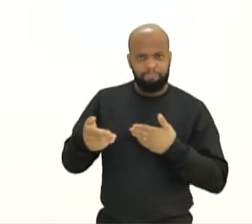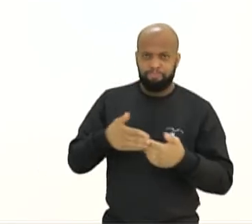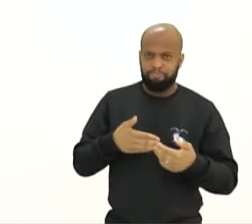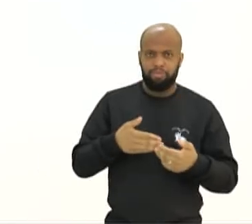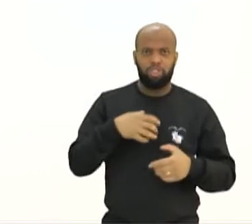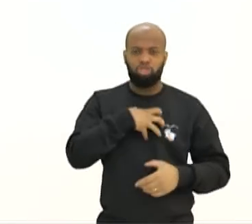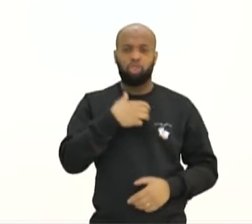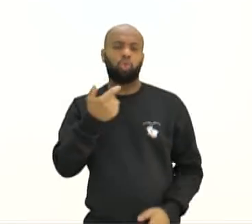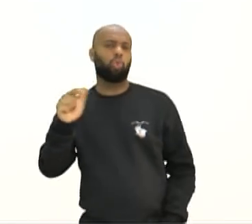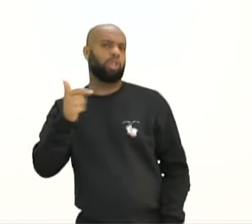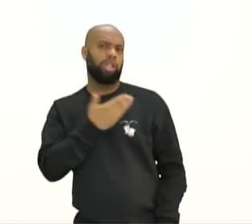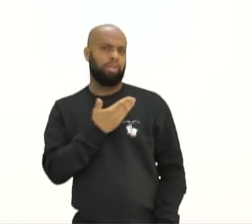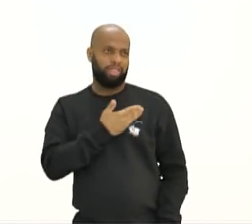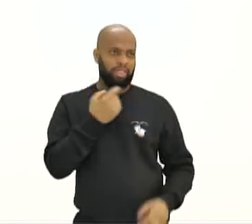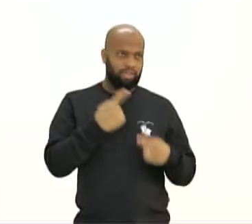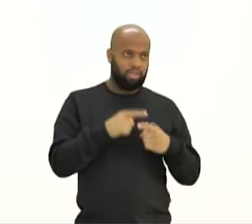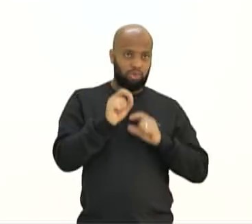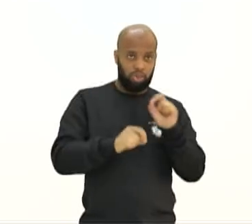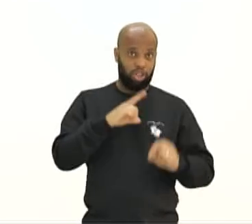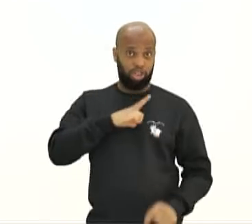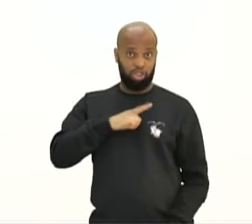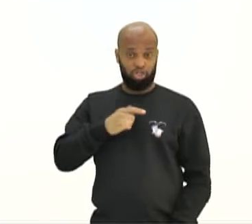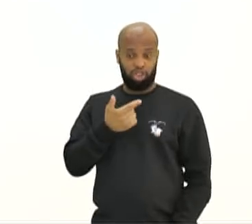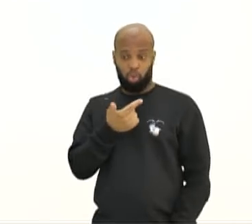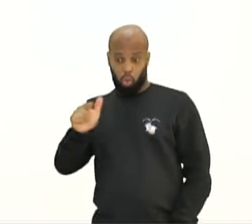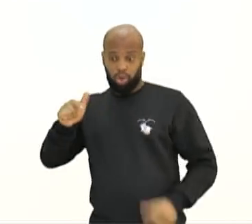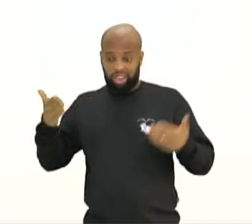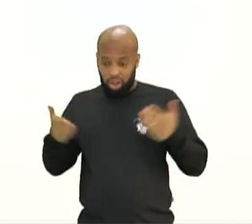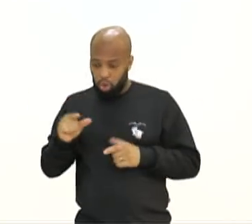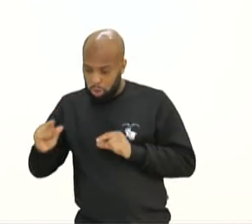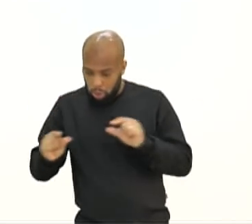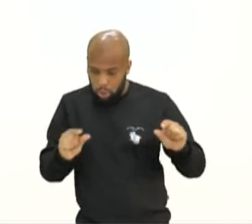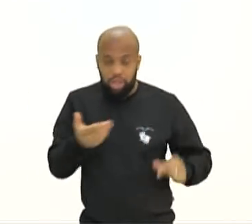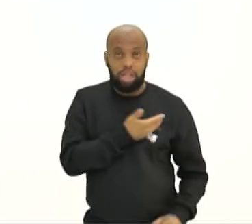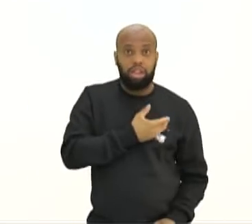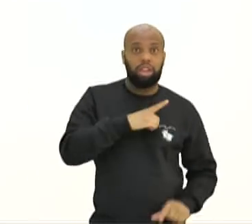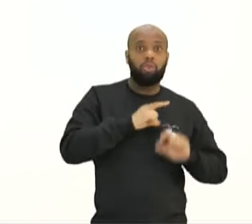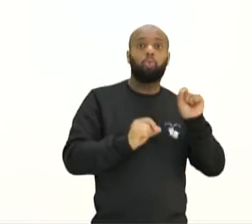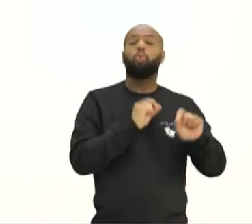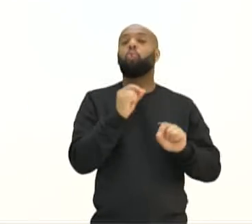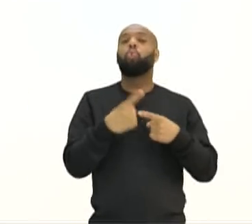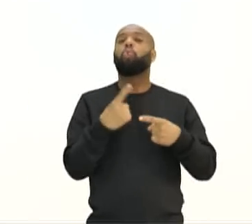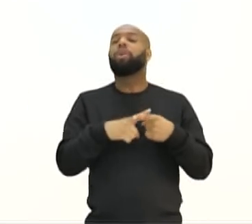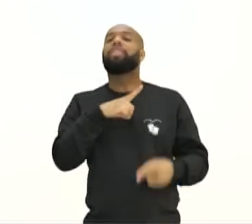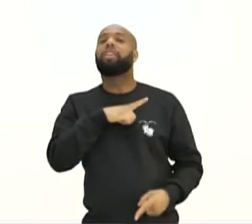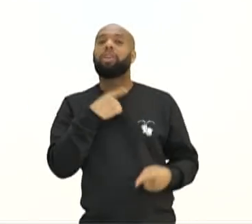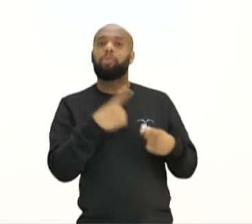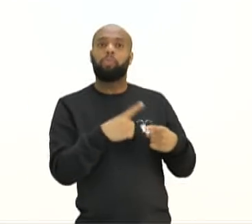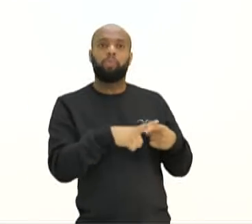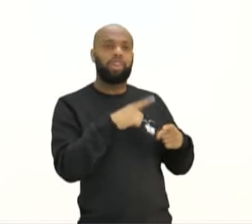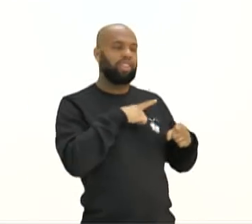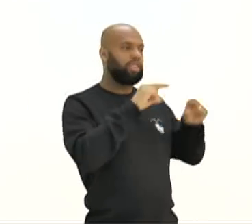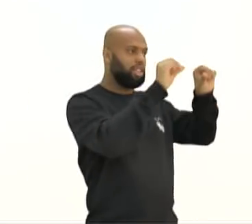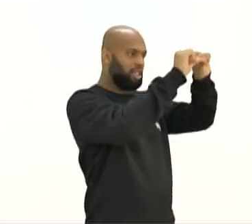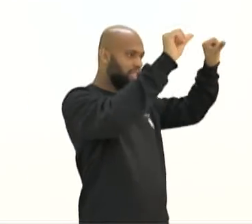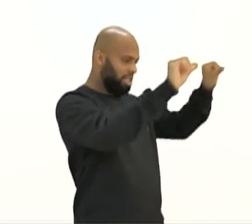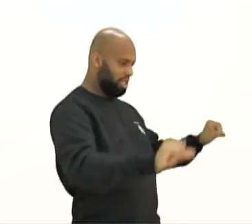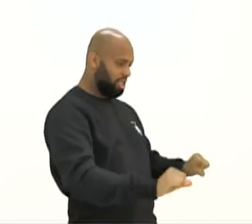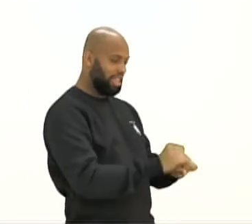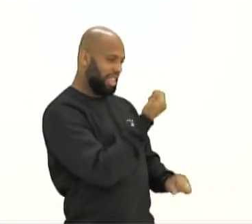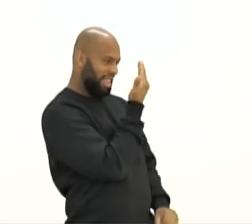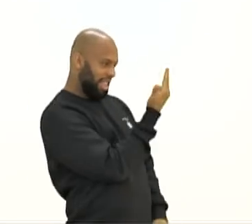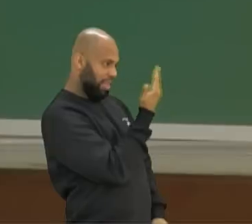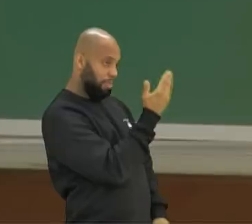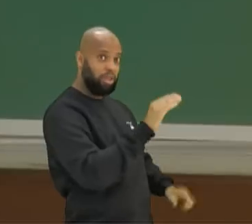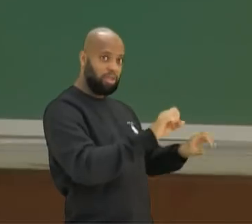mais com a outra, porque lembra que essas outras amigas, elas existem por quê? Porque o espelho quebrou, certo?